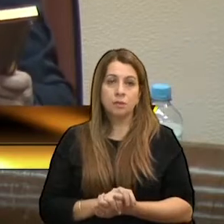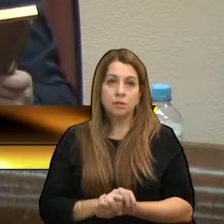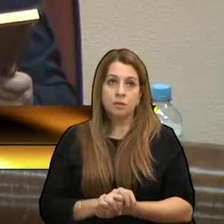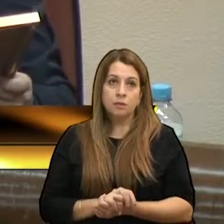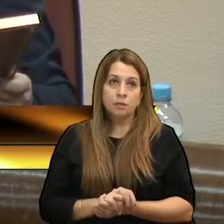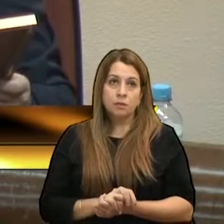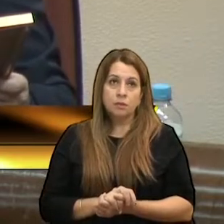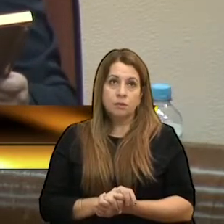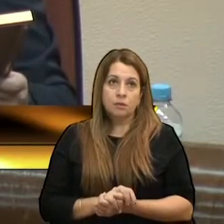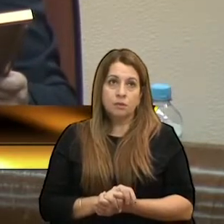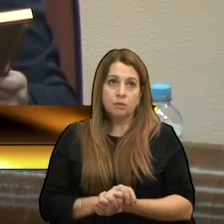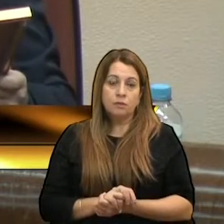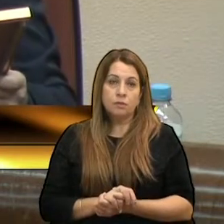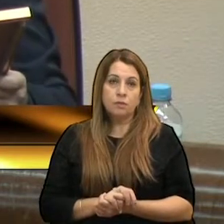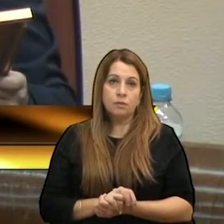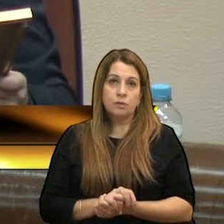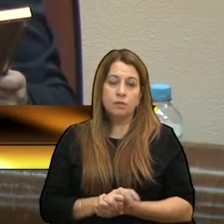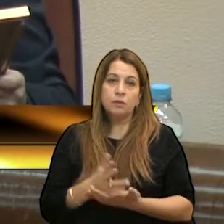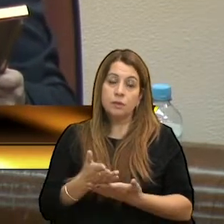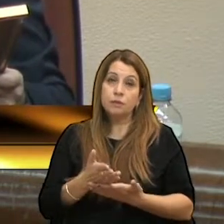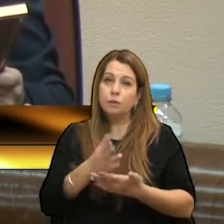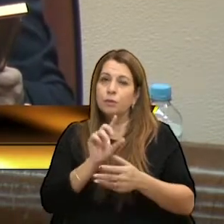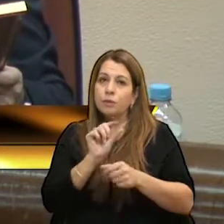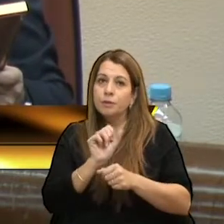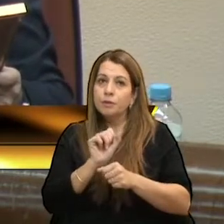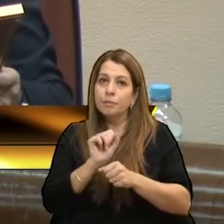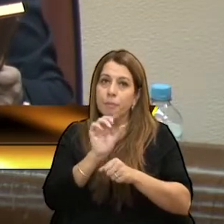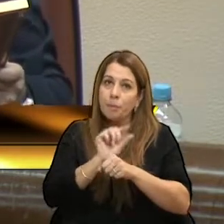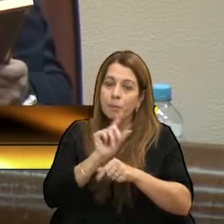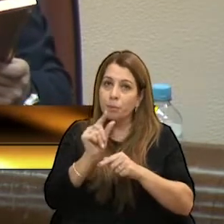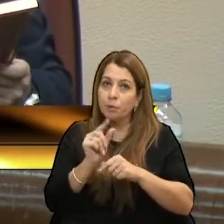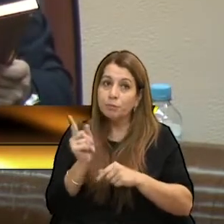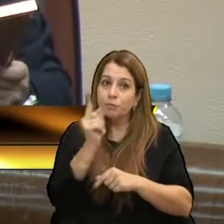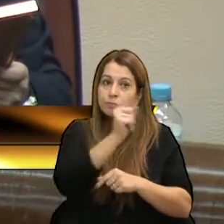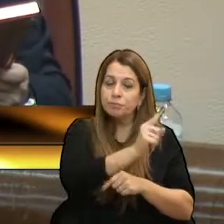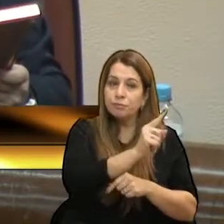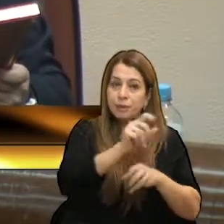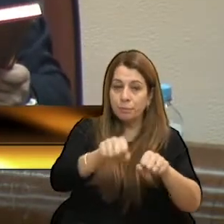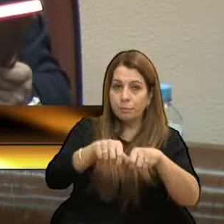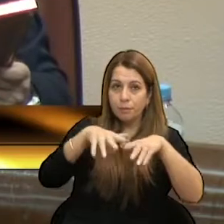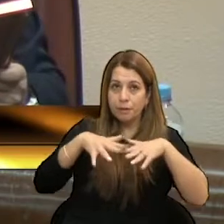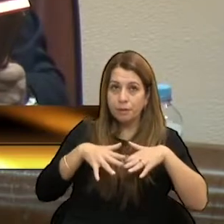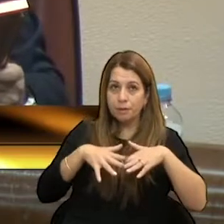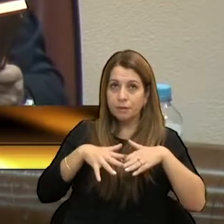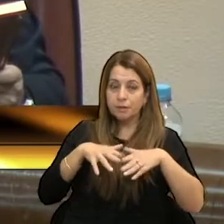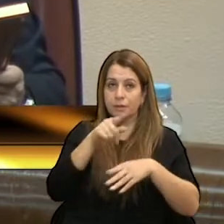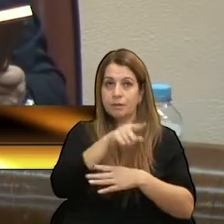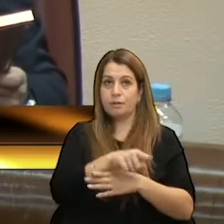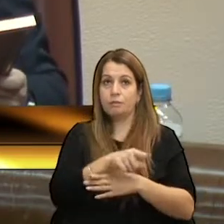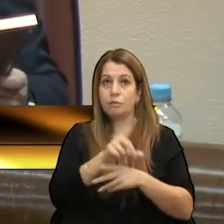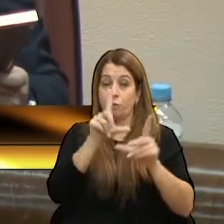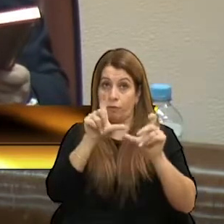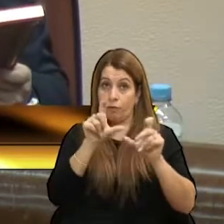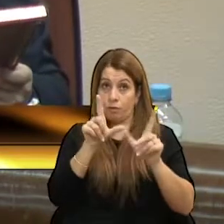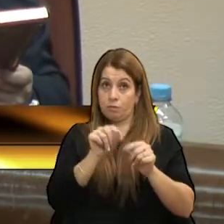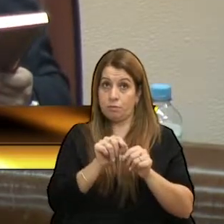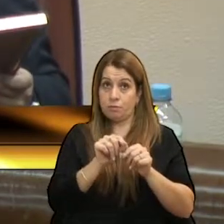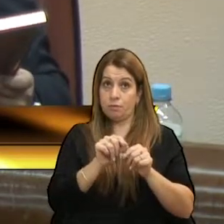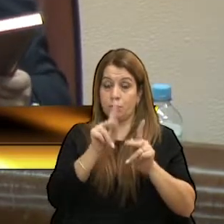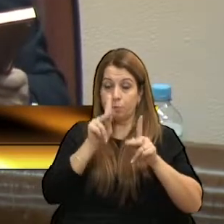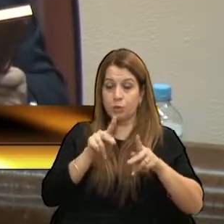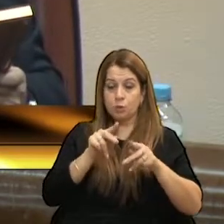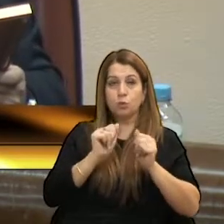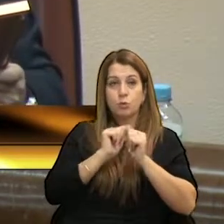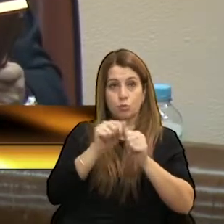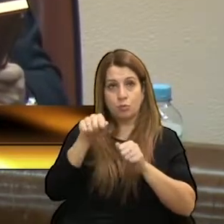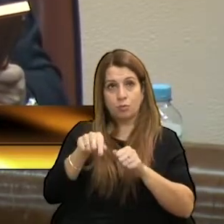secretário. Eu vou quebrar um pouquinho o protocolo, vereador Rodrigo, nós vamos nos dirigir até próximo ao plenário, para que a gente faça uma foto com as pessoas que